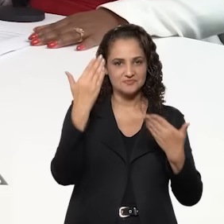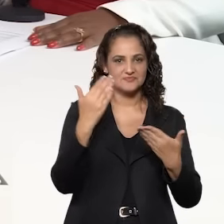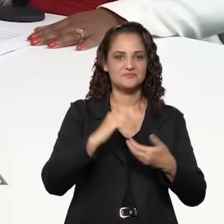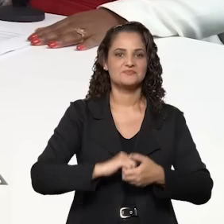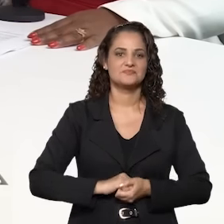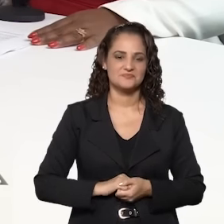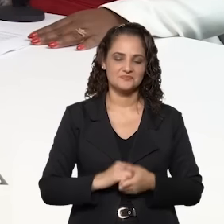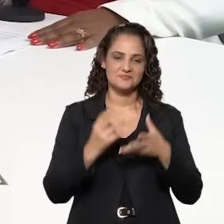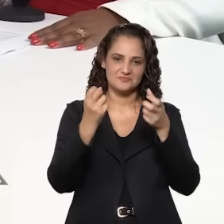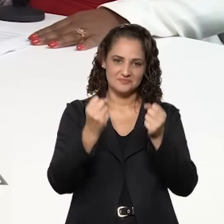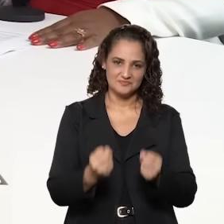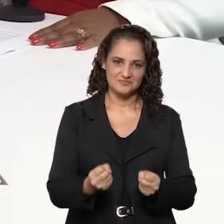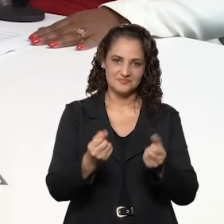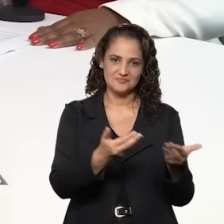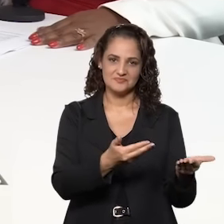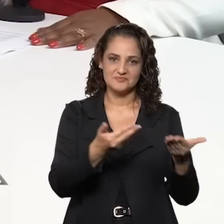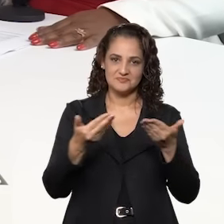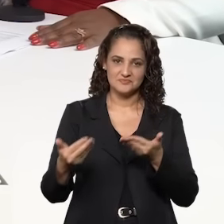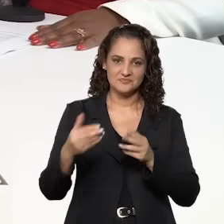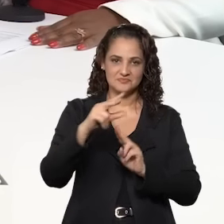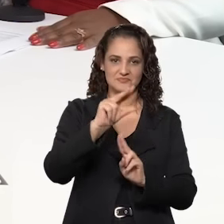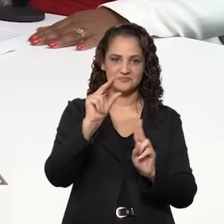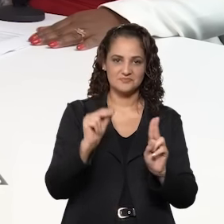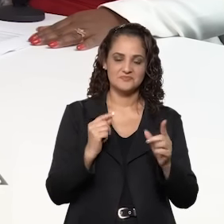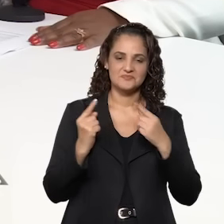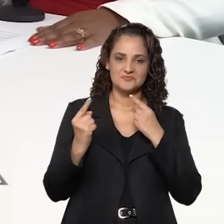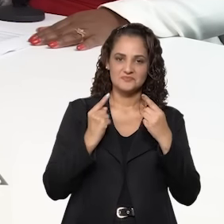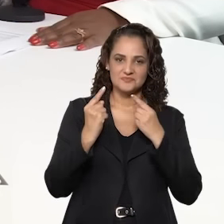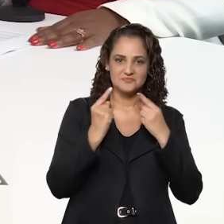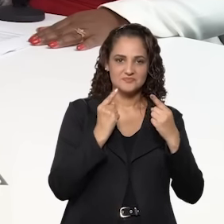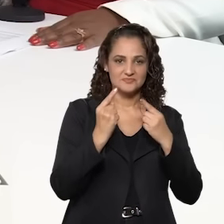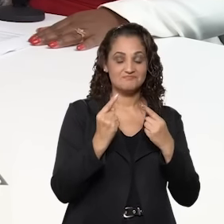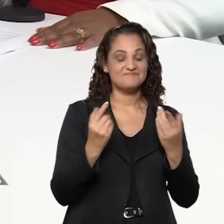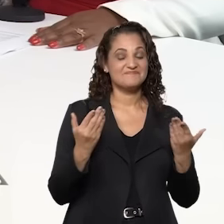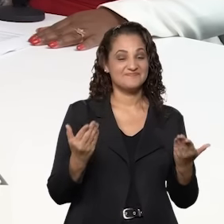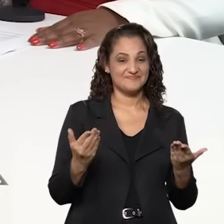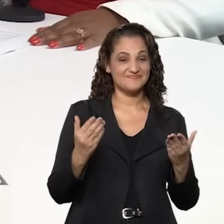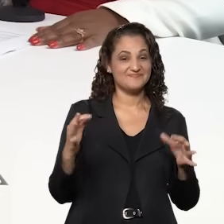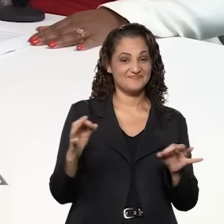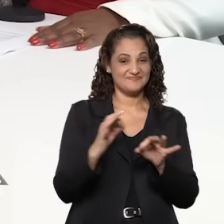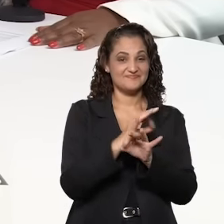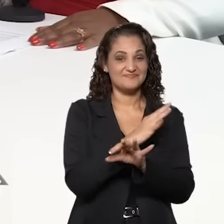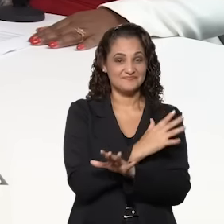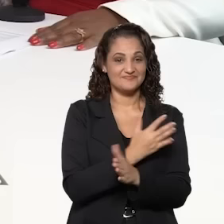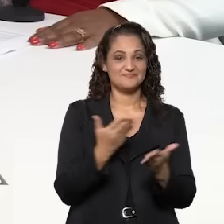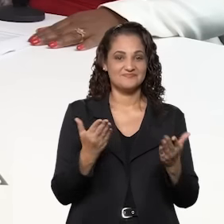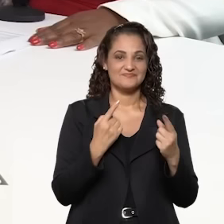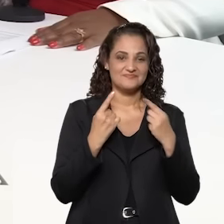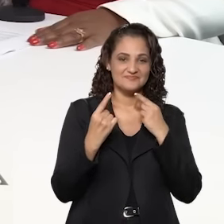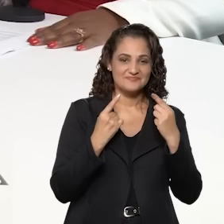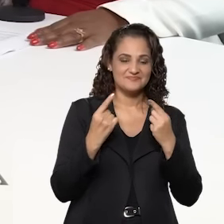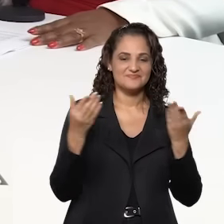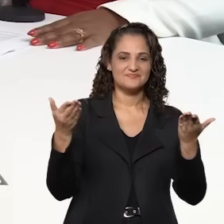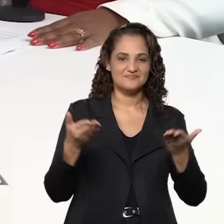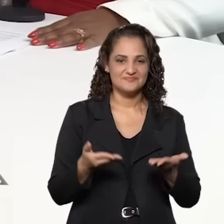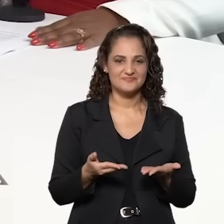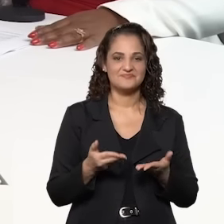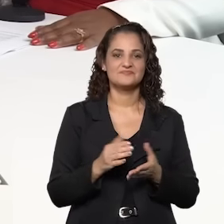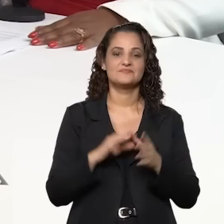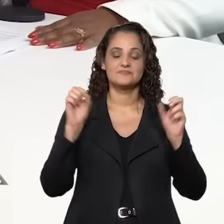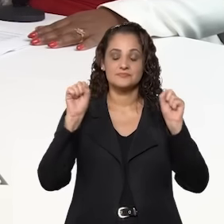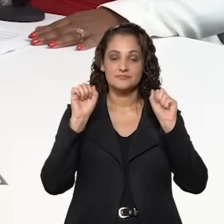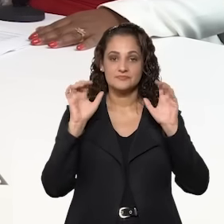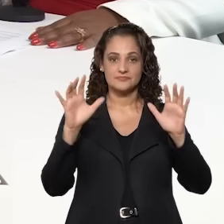demais por terem topado o convite do Bradesco para esse papo e é assim que a gente encerra a nossa conversa aqui hoje no